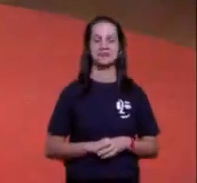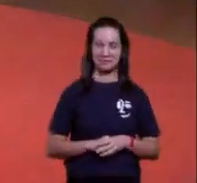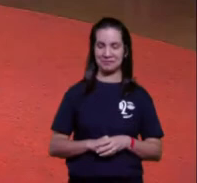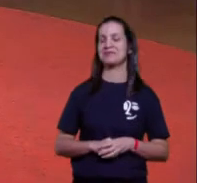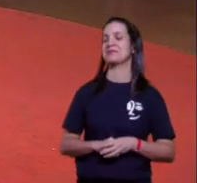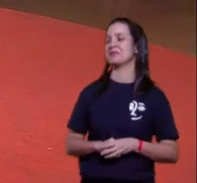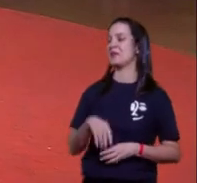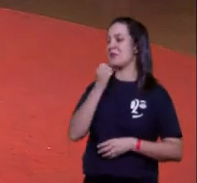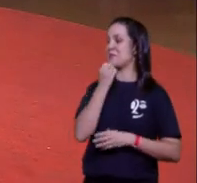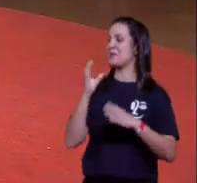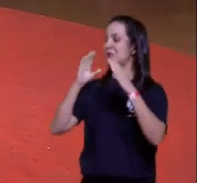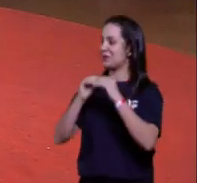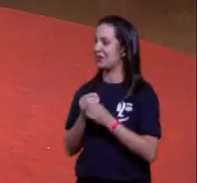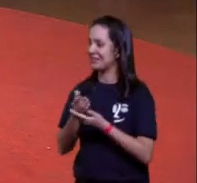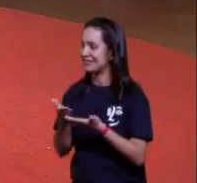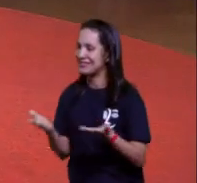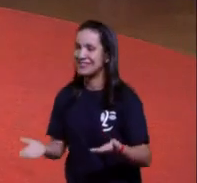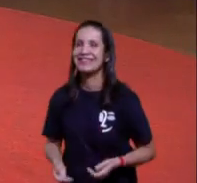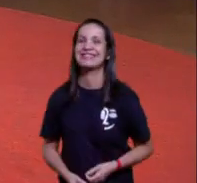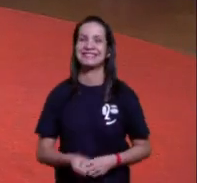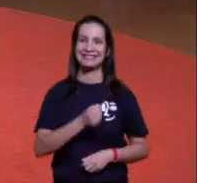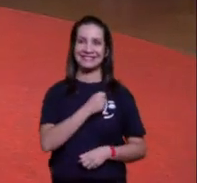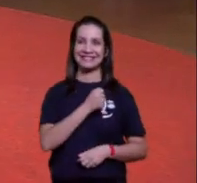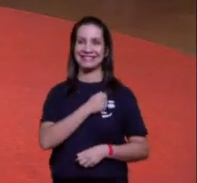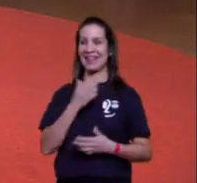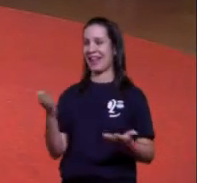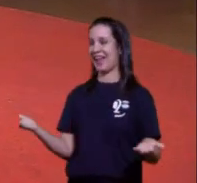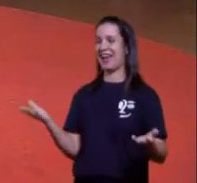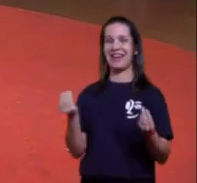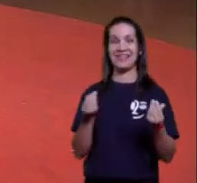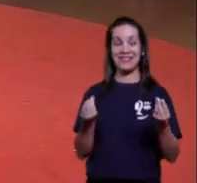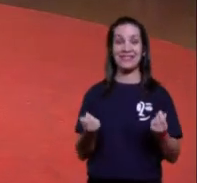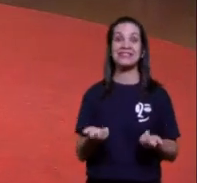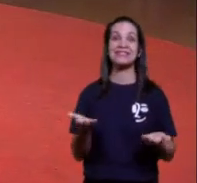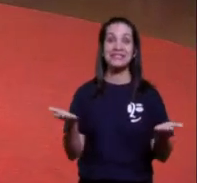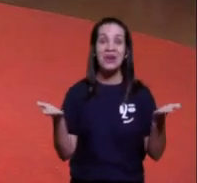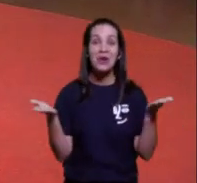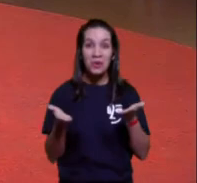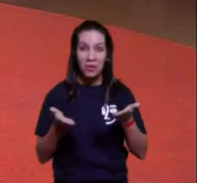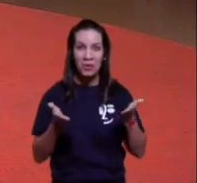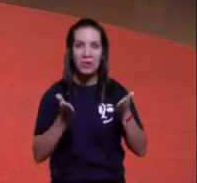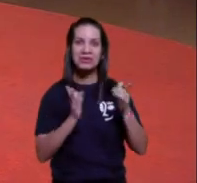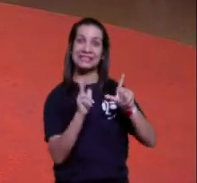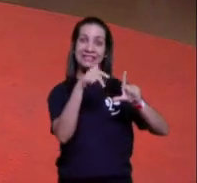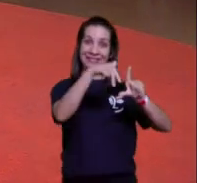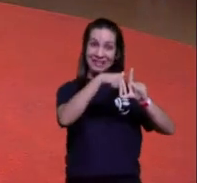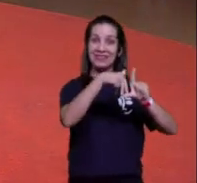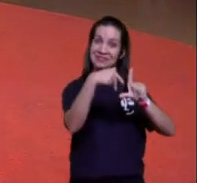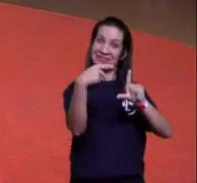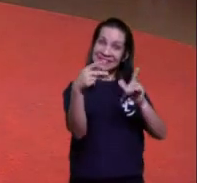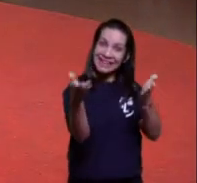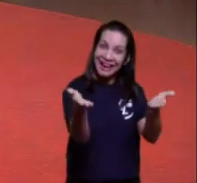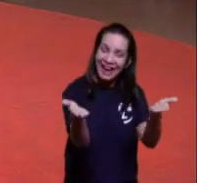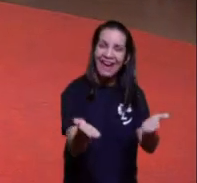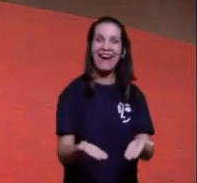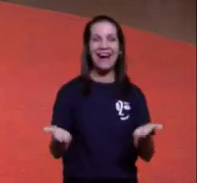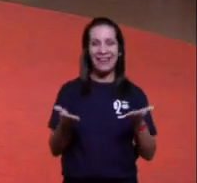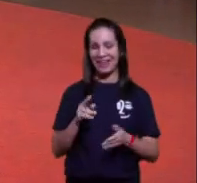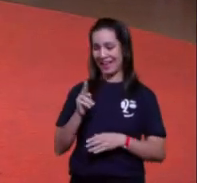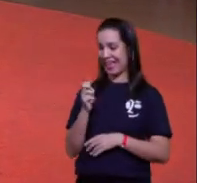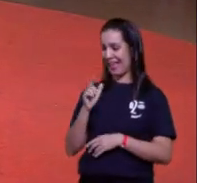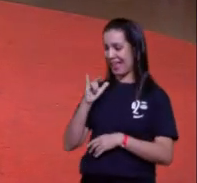Boa noite! Salve, minha gente! Ó, hoje o canal é seu! E com vocês, Hélio de la